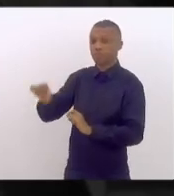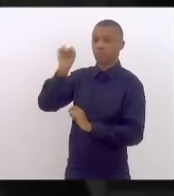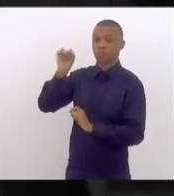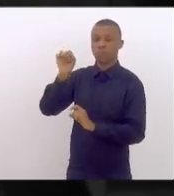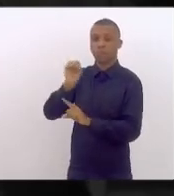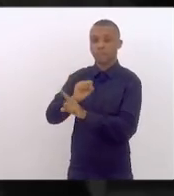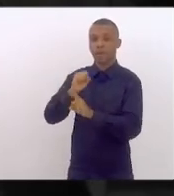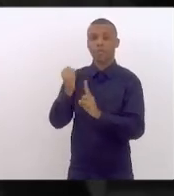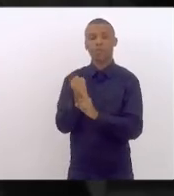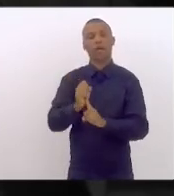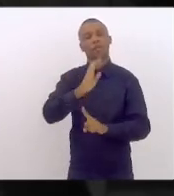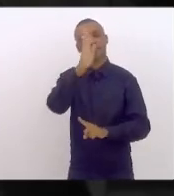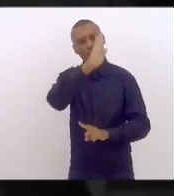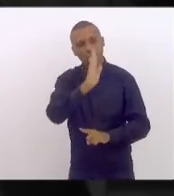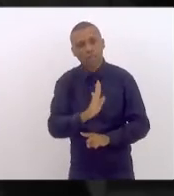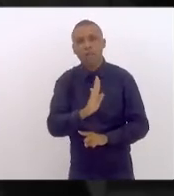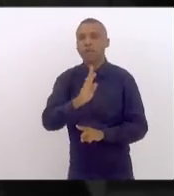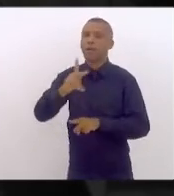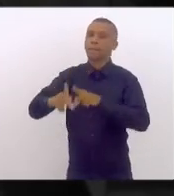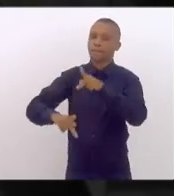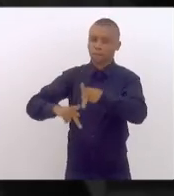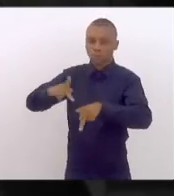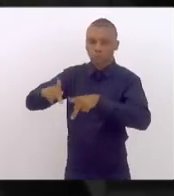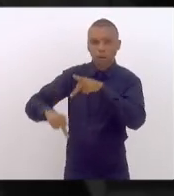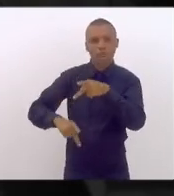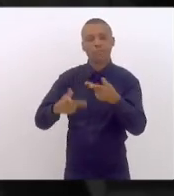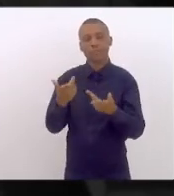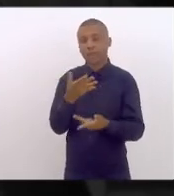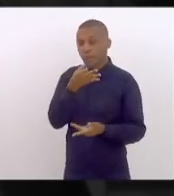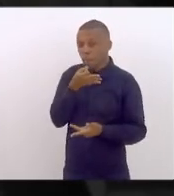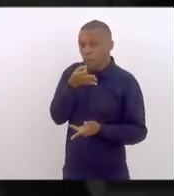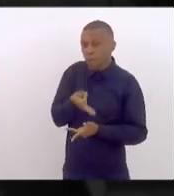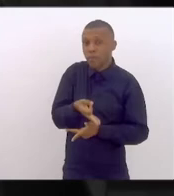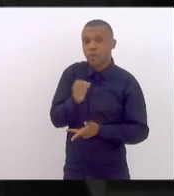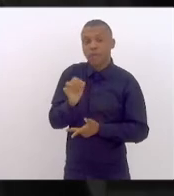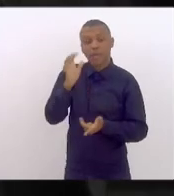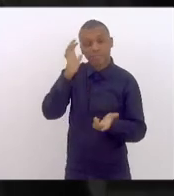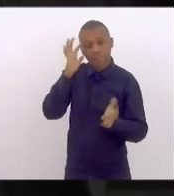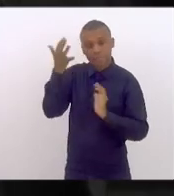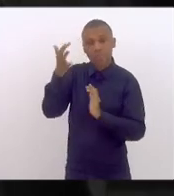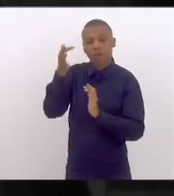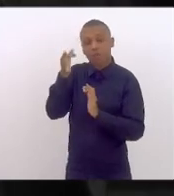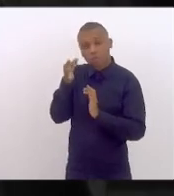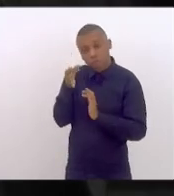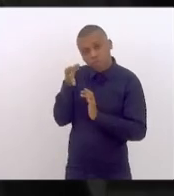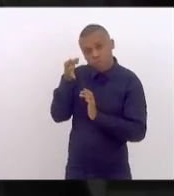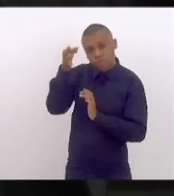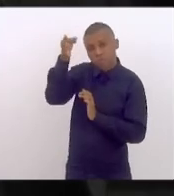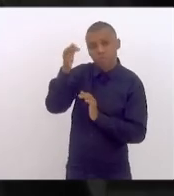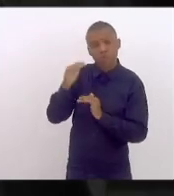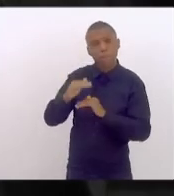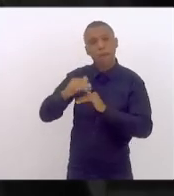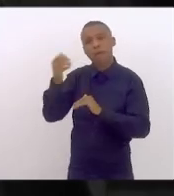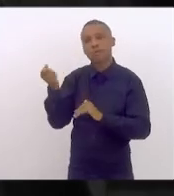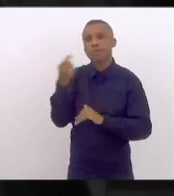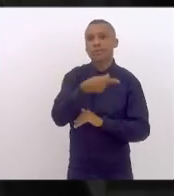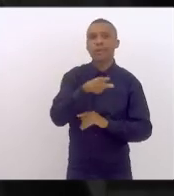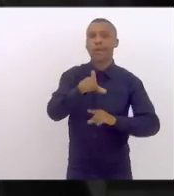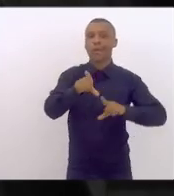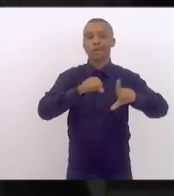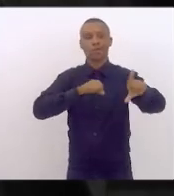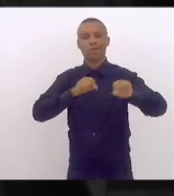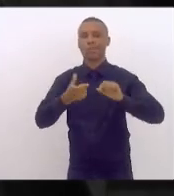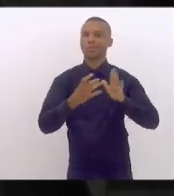brasileira pelo povo brasileiro e estas decisões a me ouvir vão para muito além da Escolha dos partidos que vão